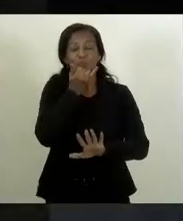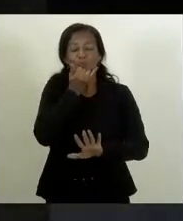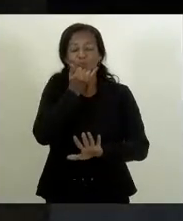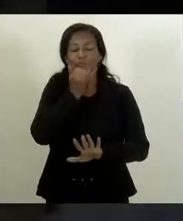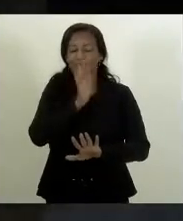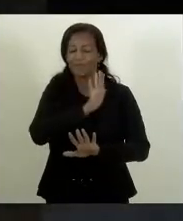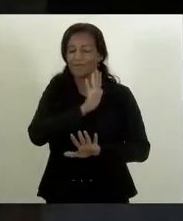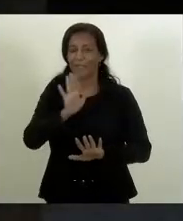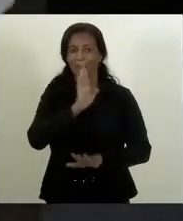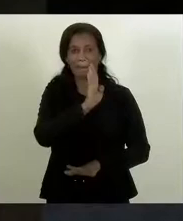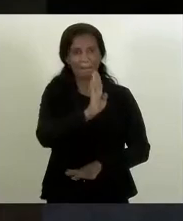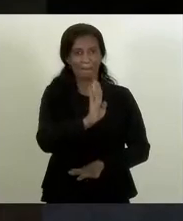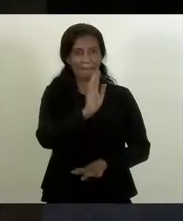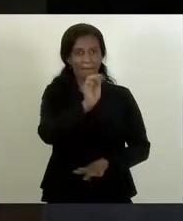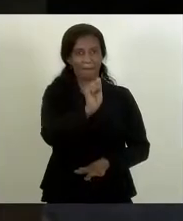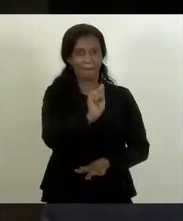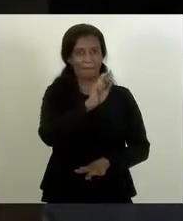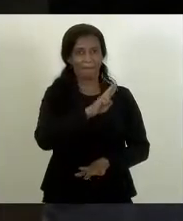Perdão.